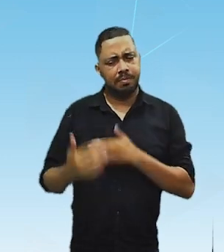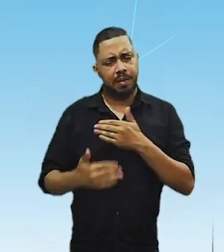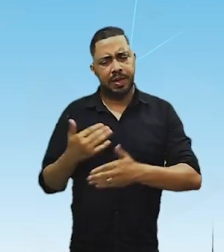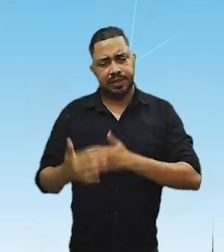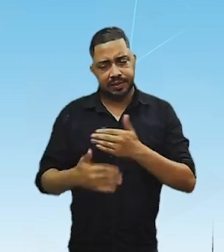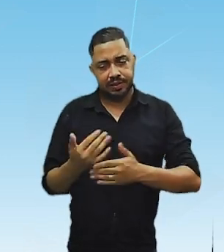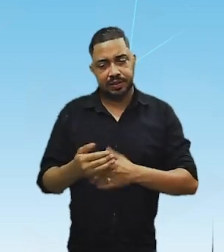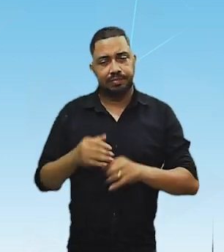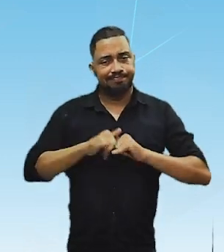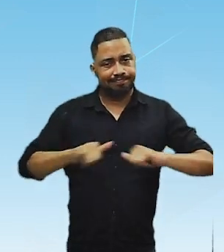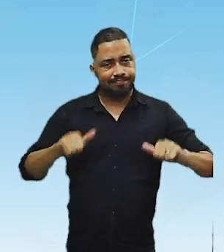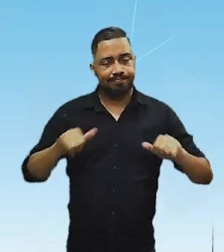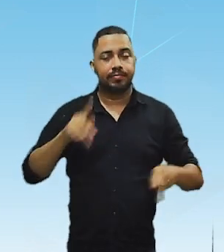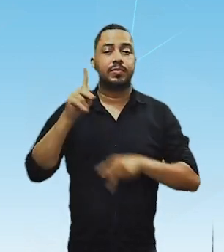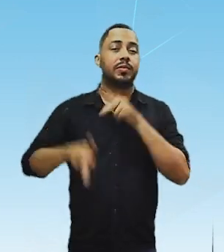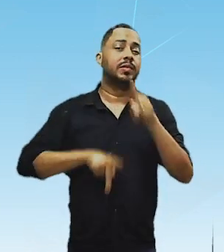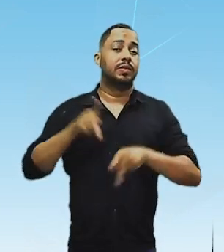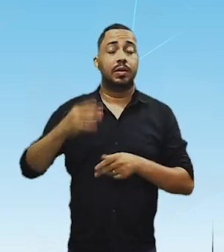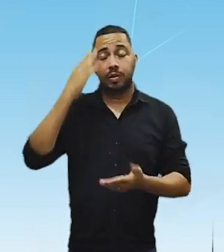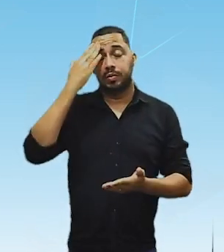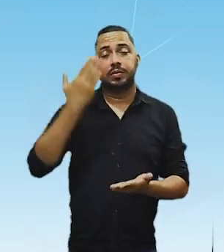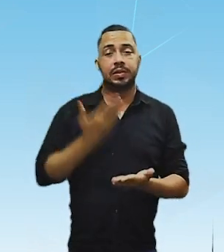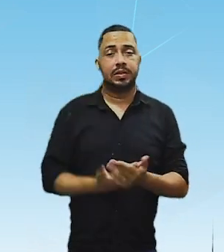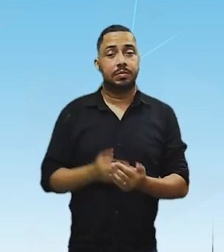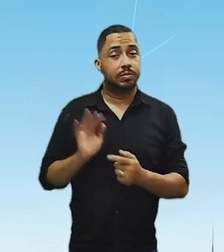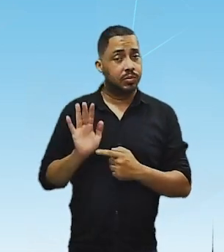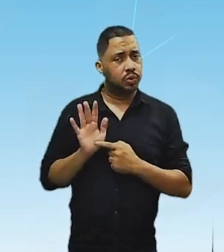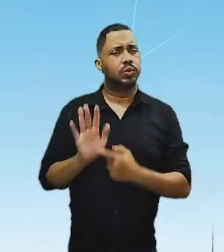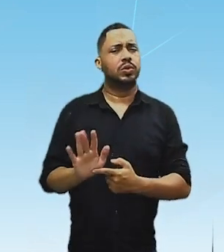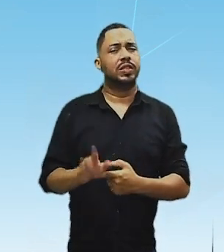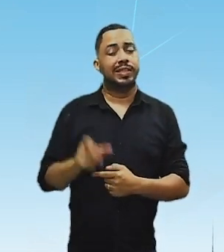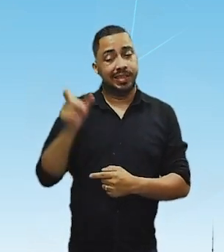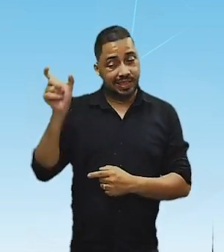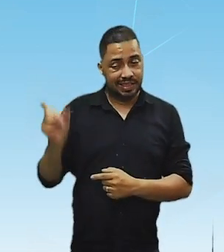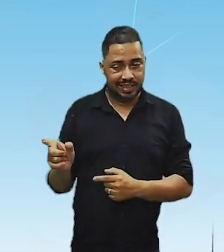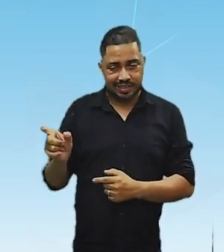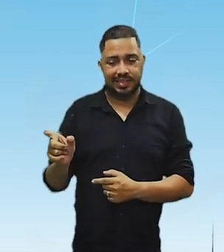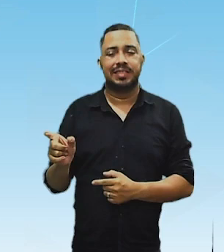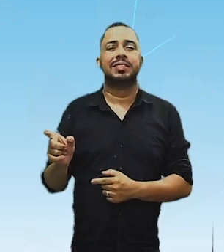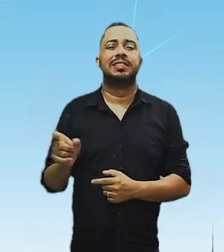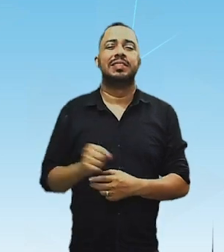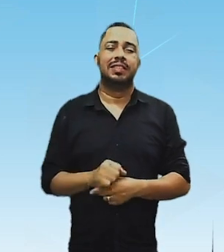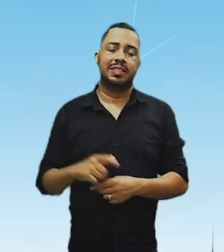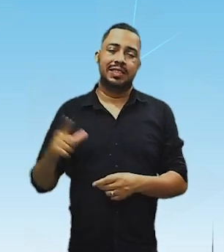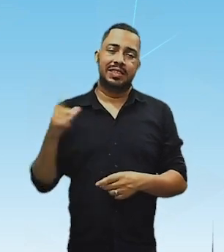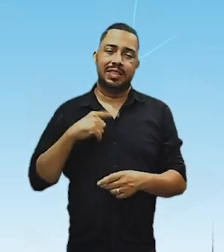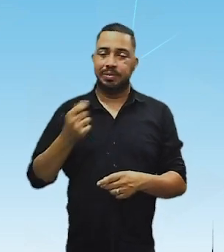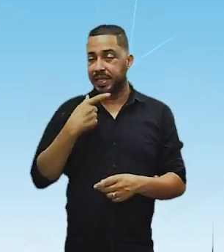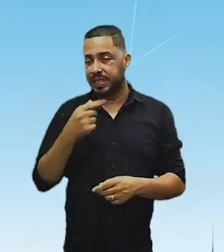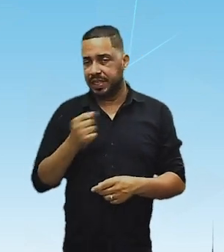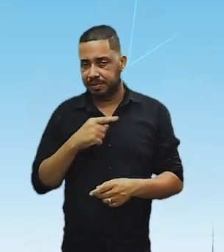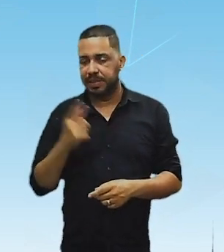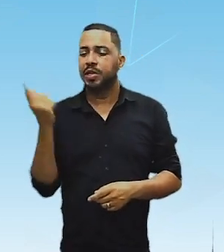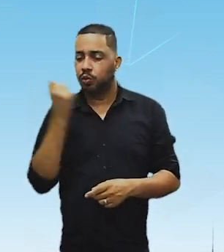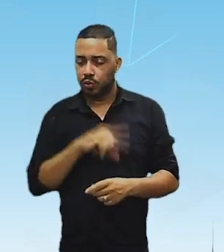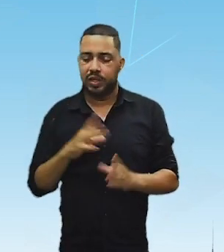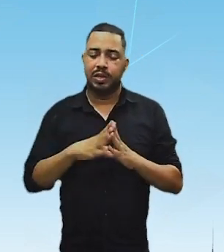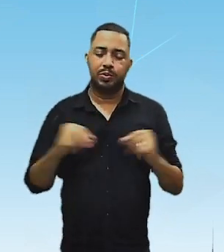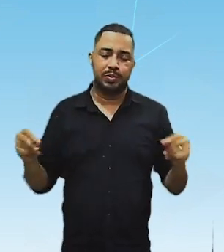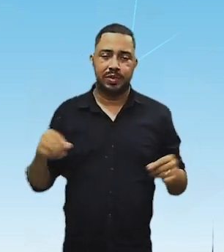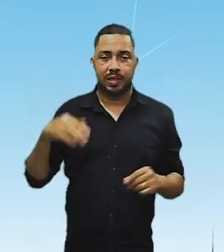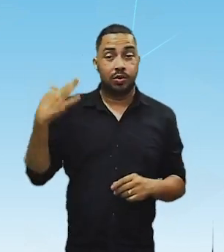para o público, convencer, mostrar que esse medicamento ele é eficaz contra a dor de cabeça. E para